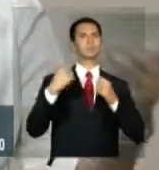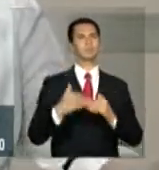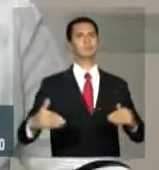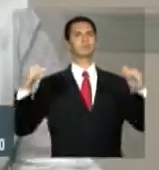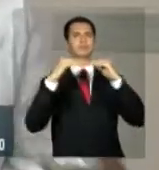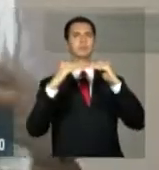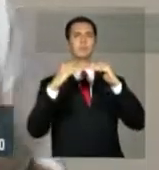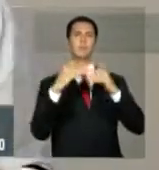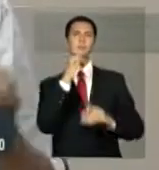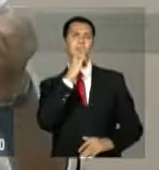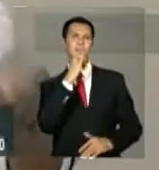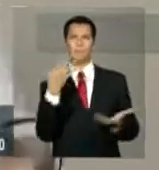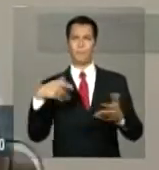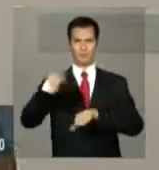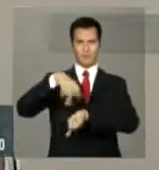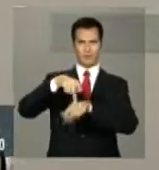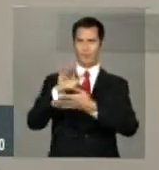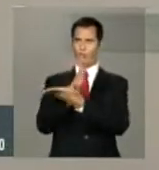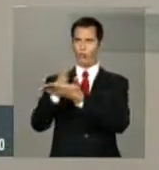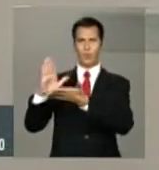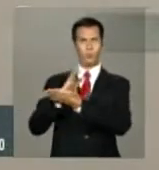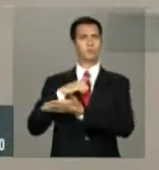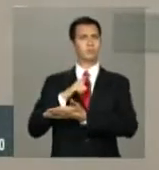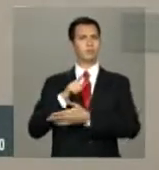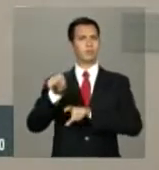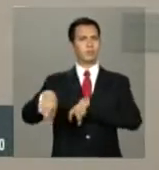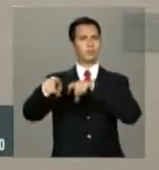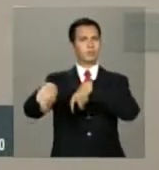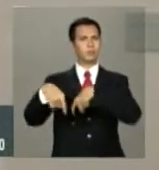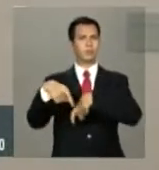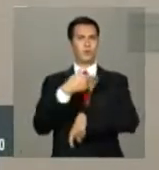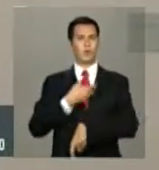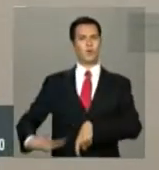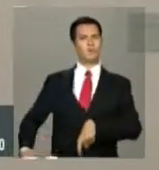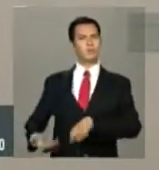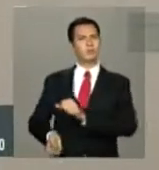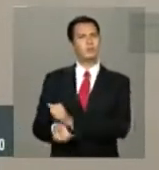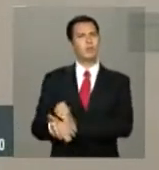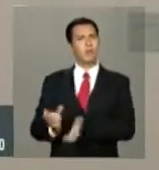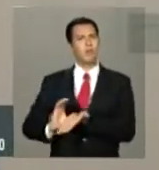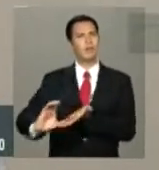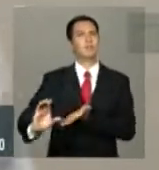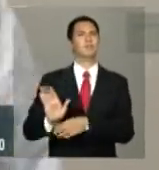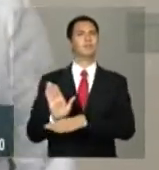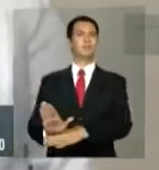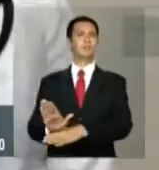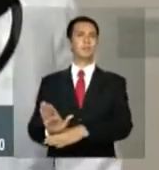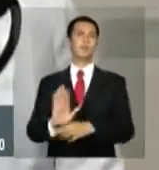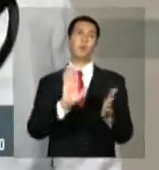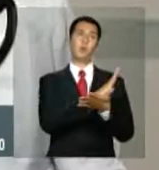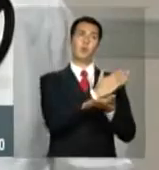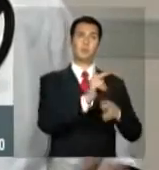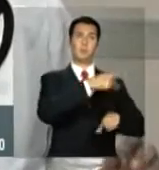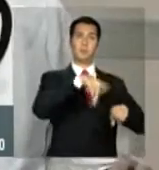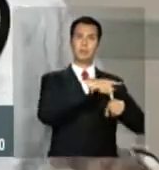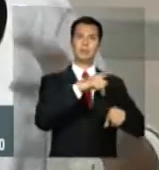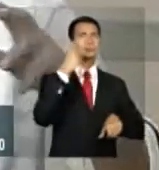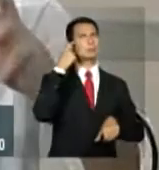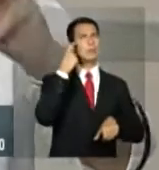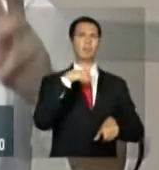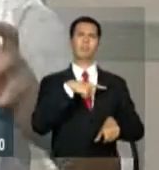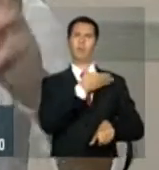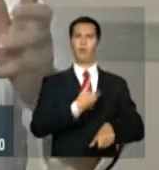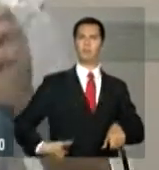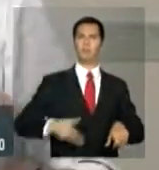subsídios agrícolas, outros países consideravam que havia protecionismo na área de serviços, outros achavam que